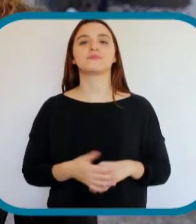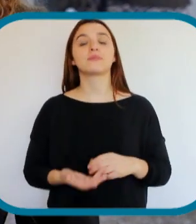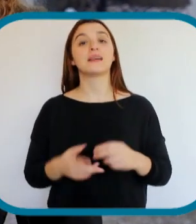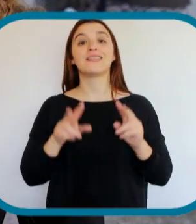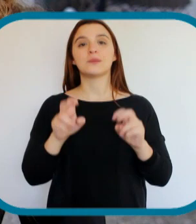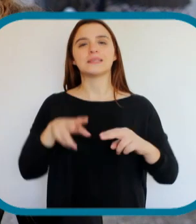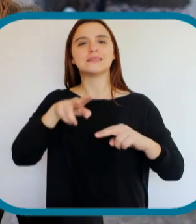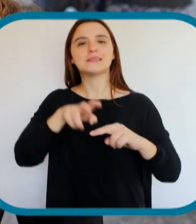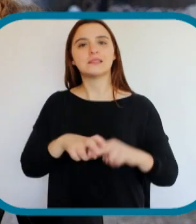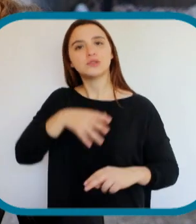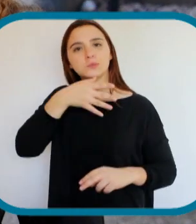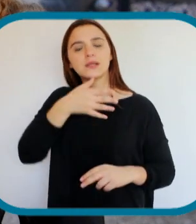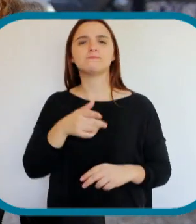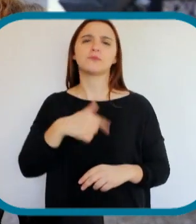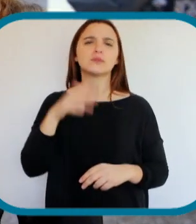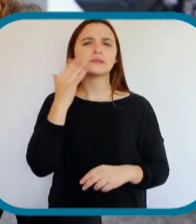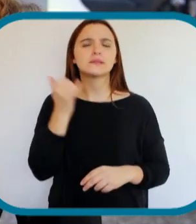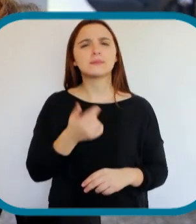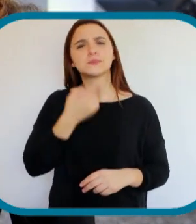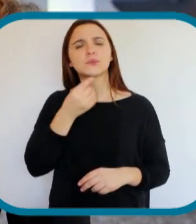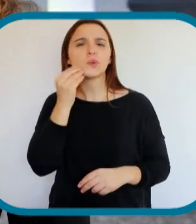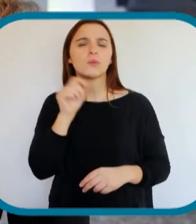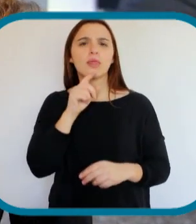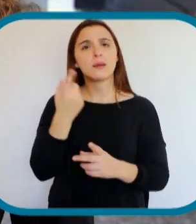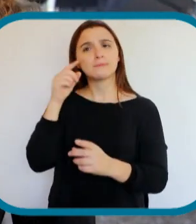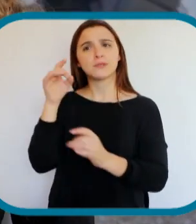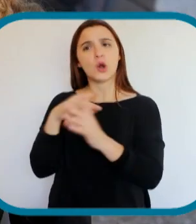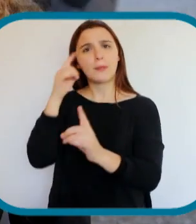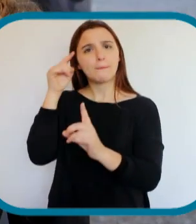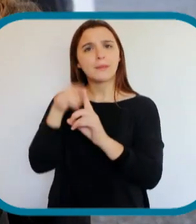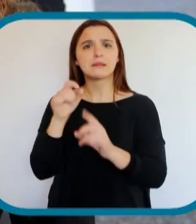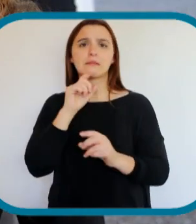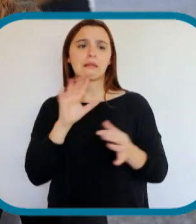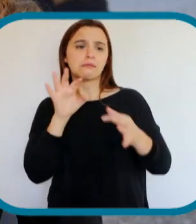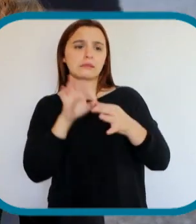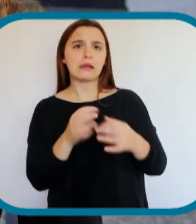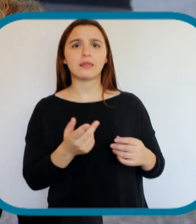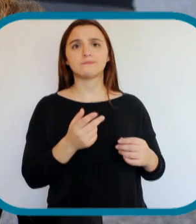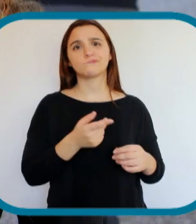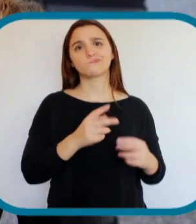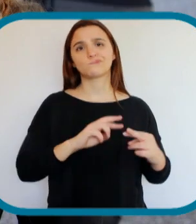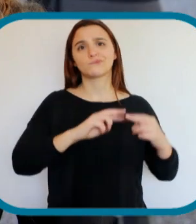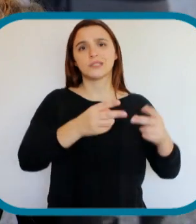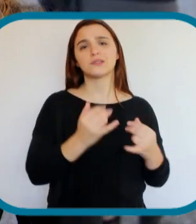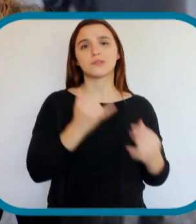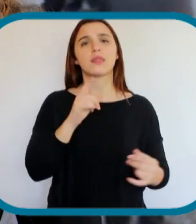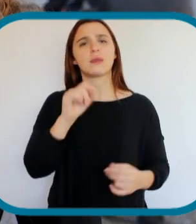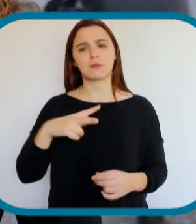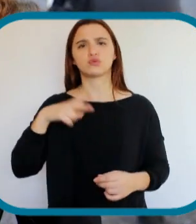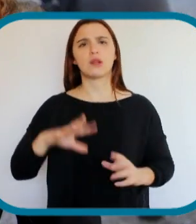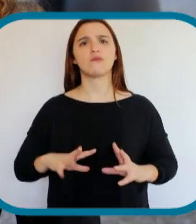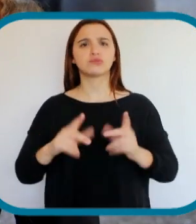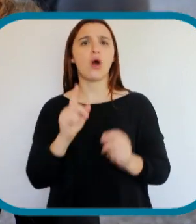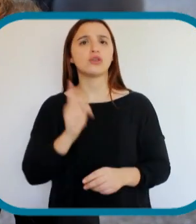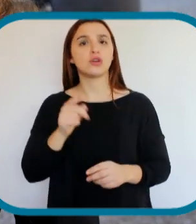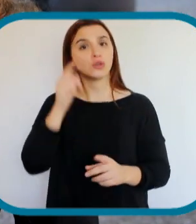Senta Te Explica, procuramos compreender como se unem as metas europeias à transição digital, tal como o progresso que Portugal tem